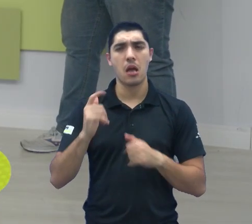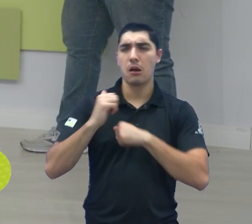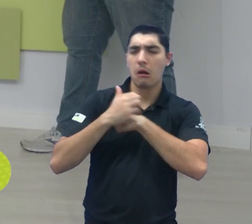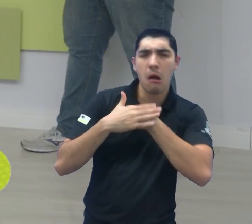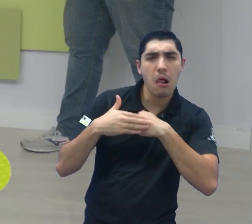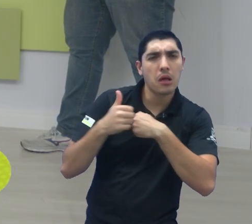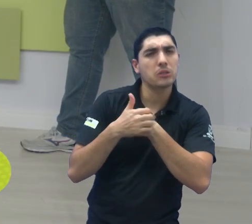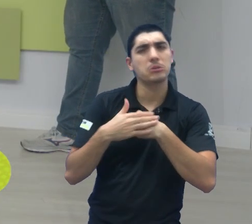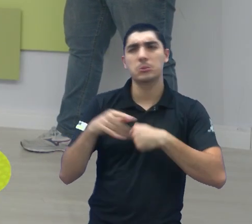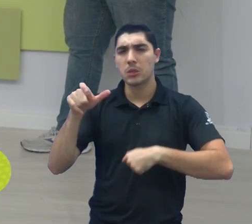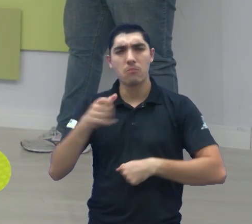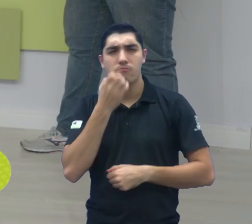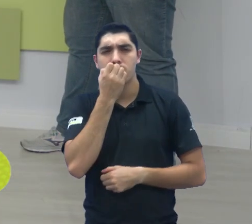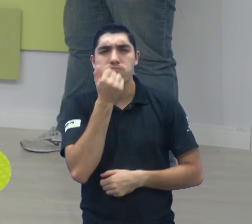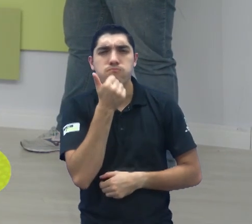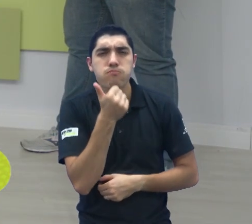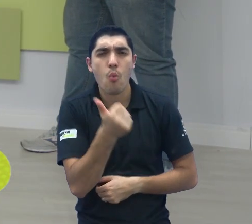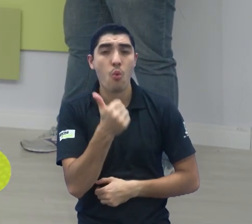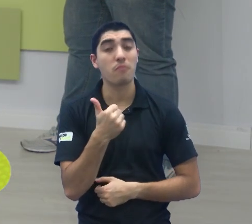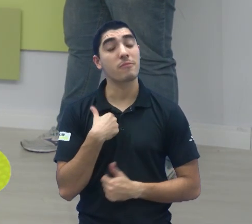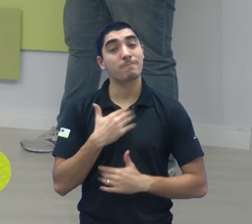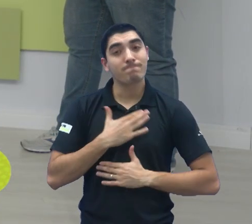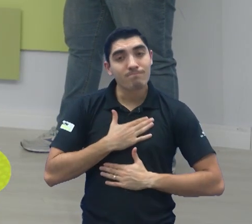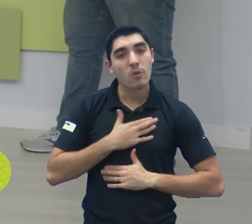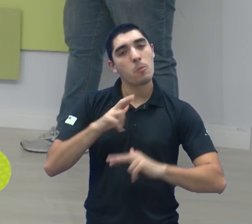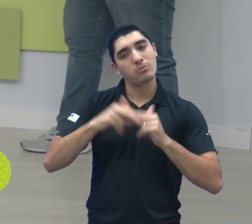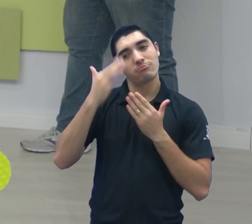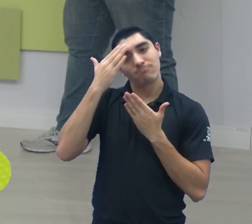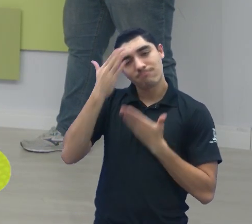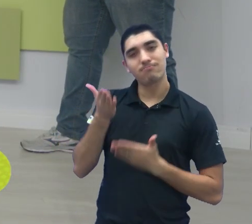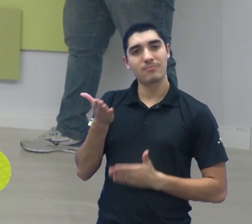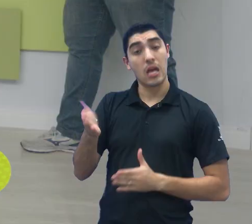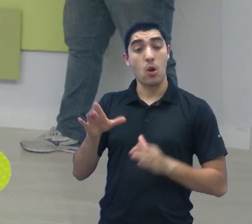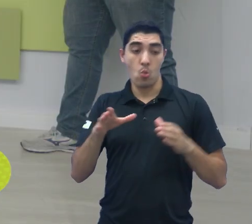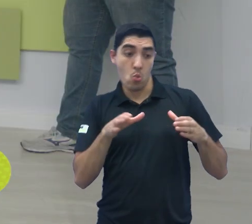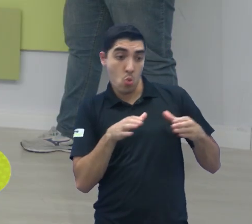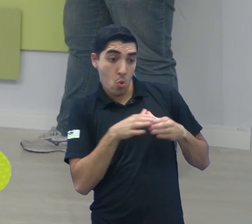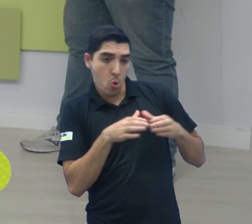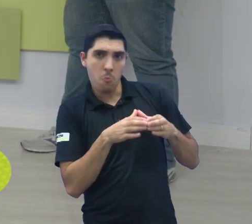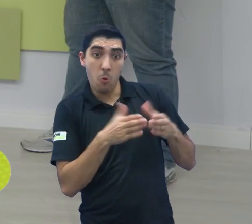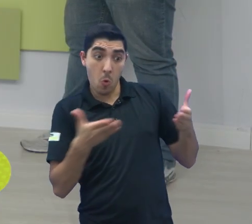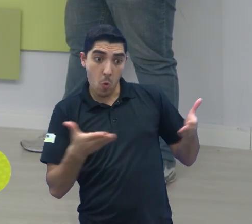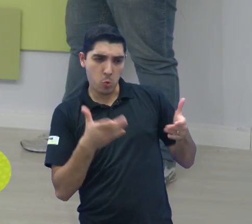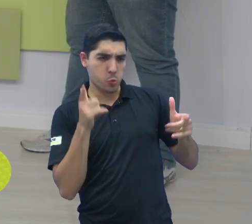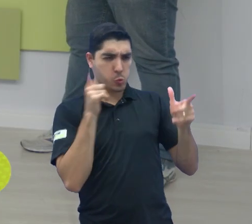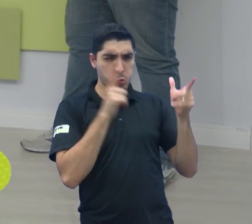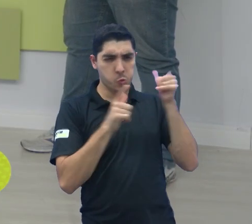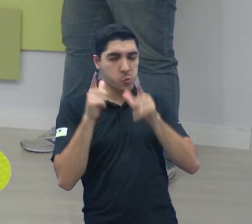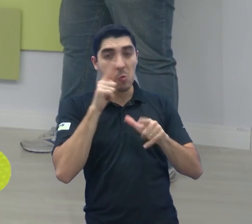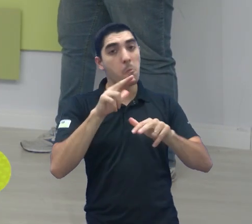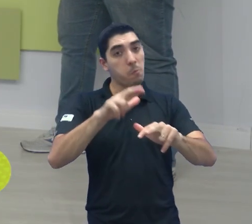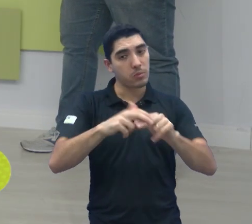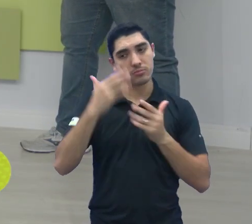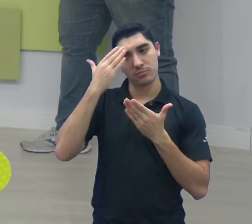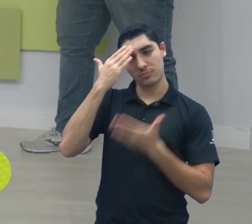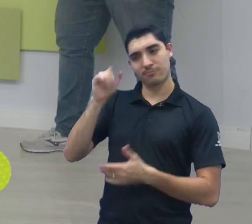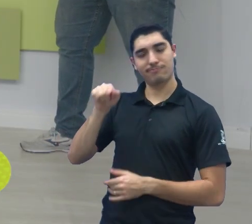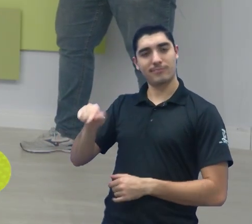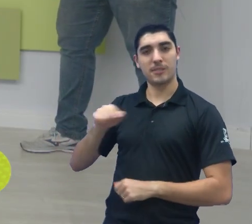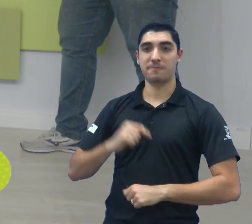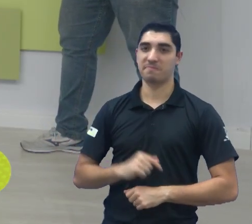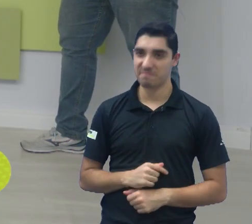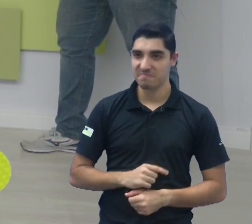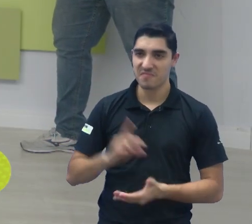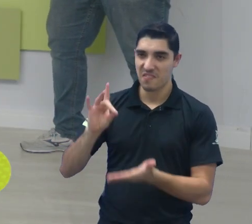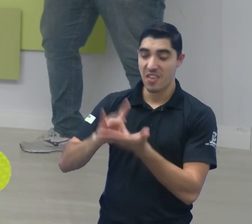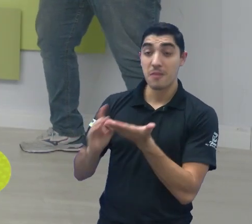por ele, então foi um pouquinho dele aí, né? Se a gente tem a equipe grande, cheia de sucesso hoje, passa por ter conhecido ele lá atrás. Sem dúvida. Paulito,